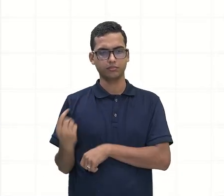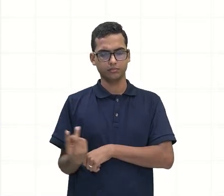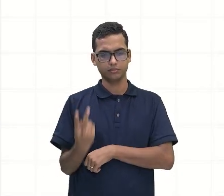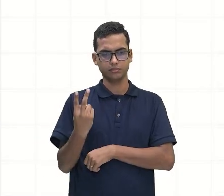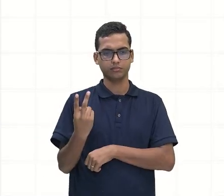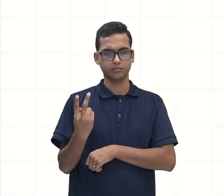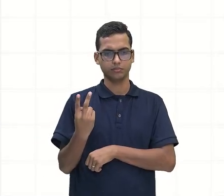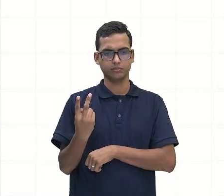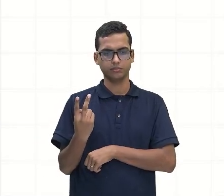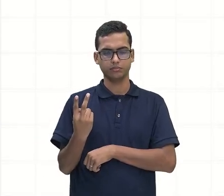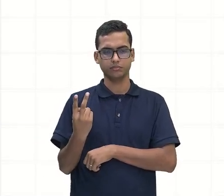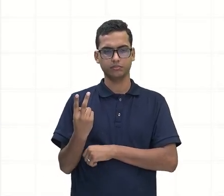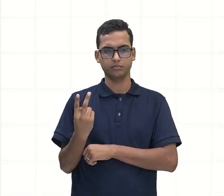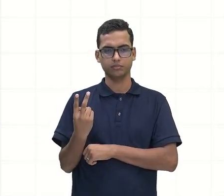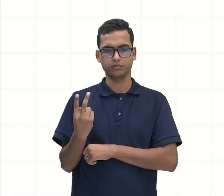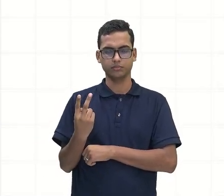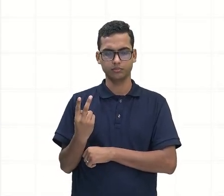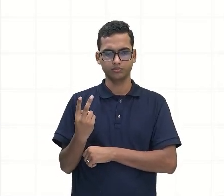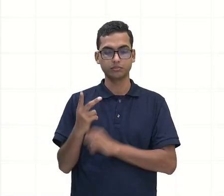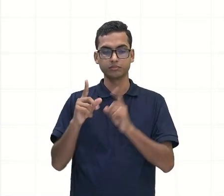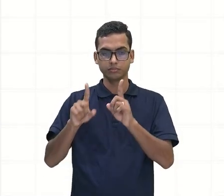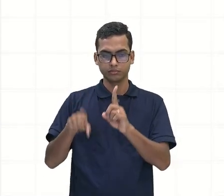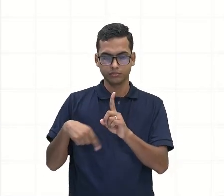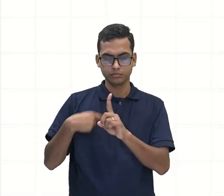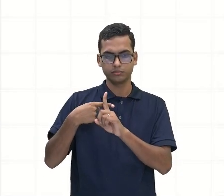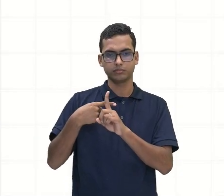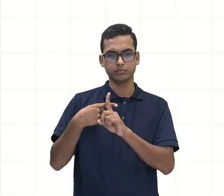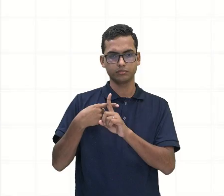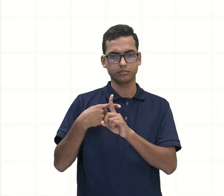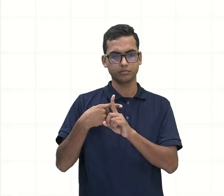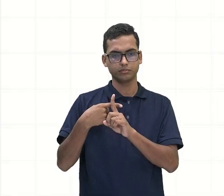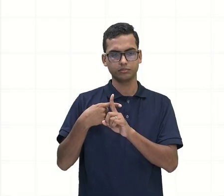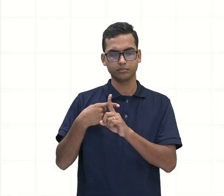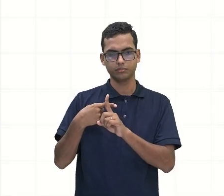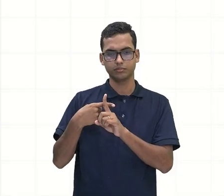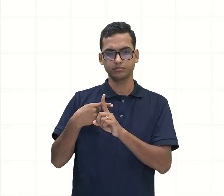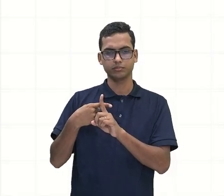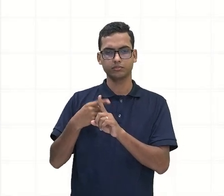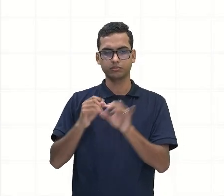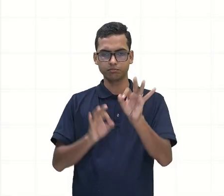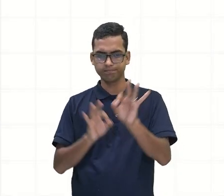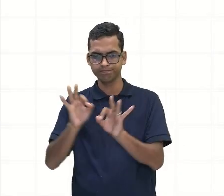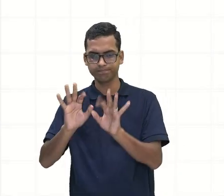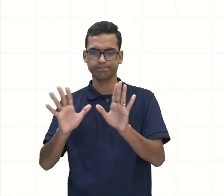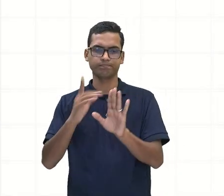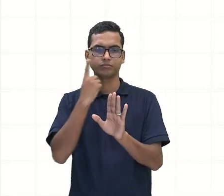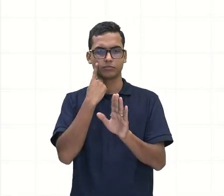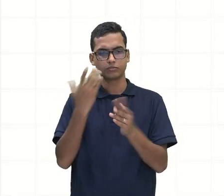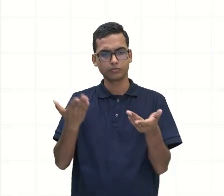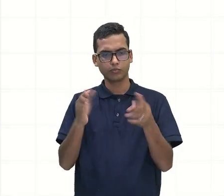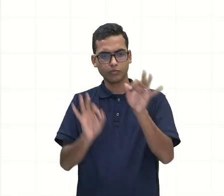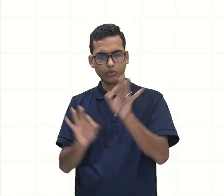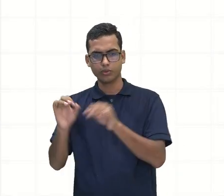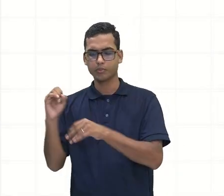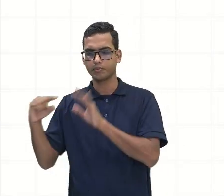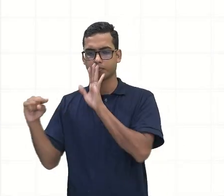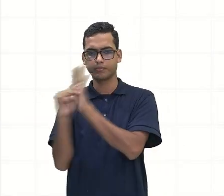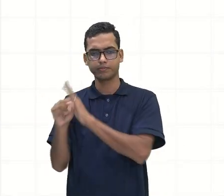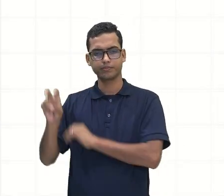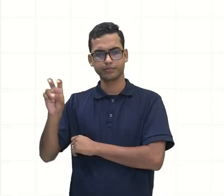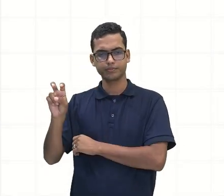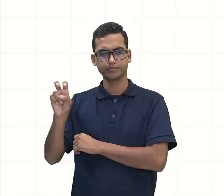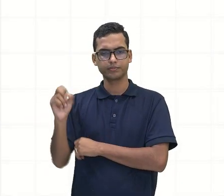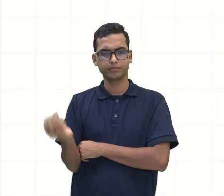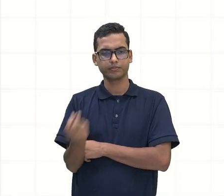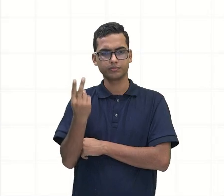Mais com menos aqui vai ficar menos, né? Então vai ficar menos 7. E aqui eu tenho, ó, menos 5